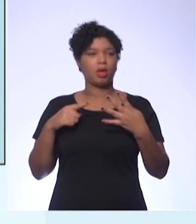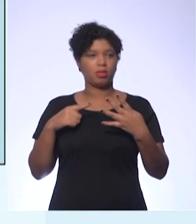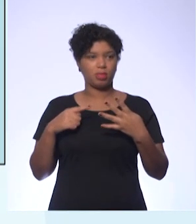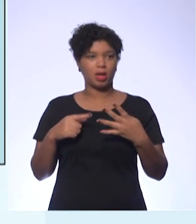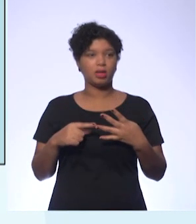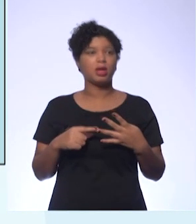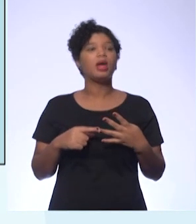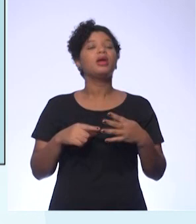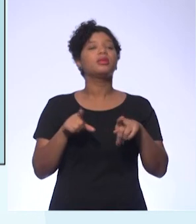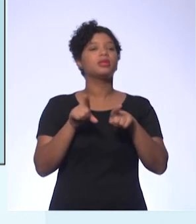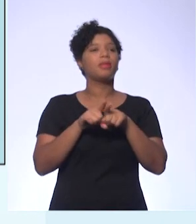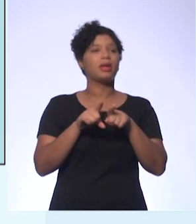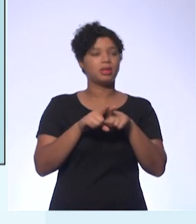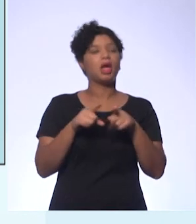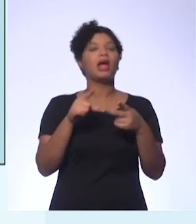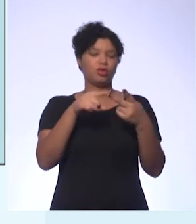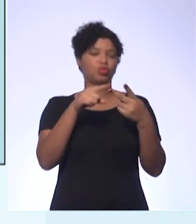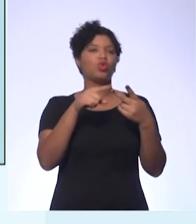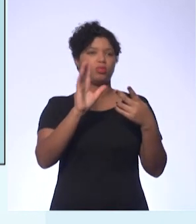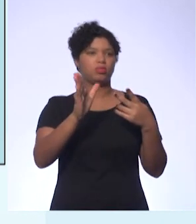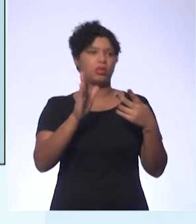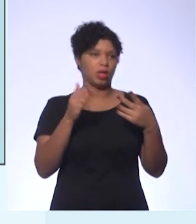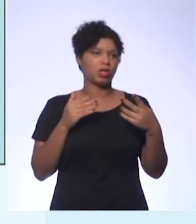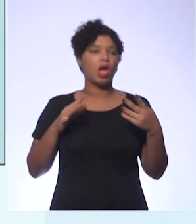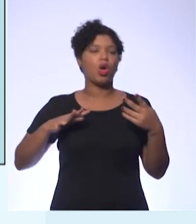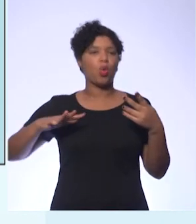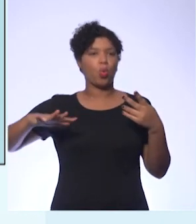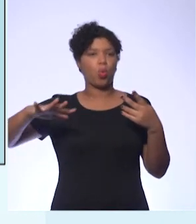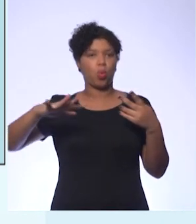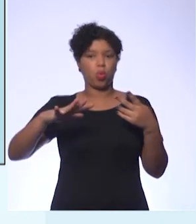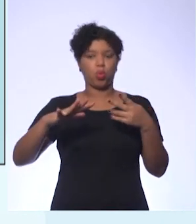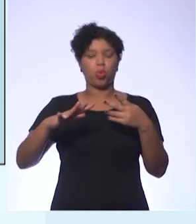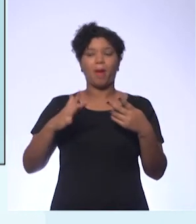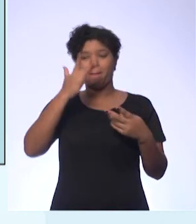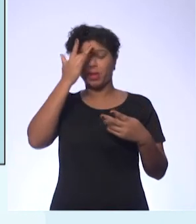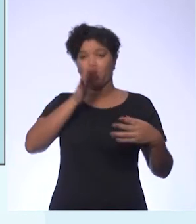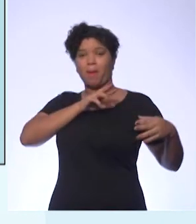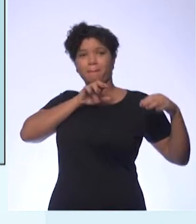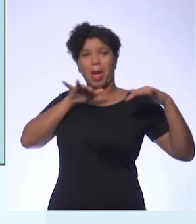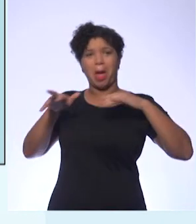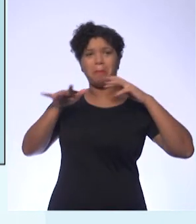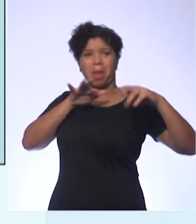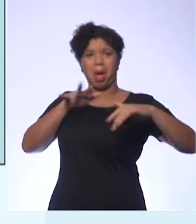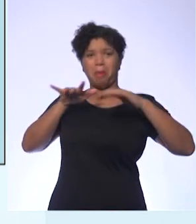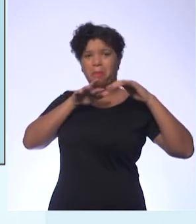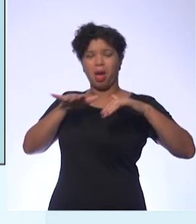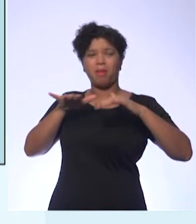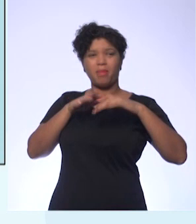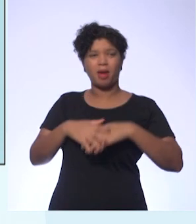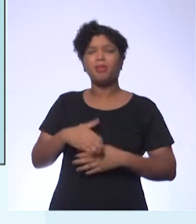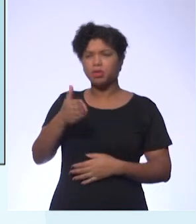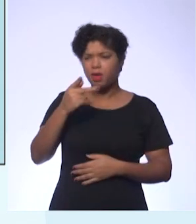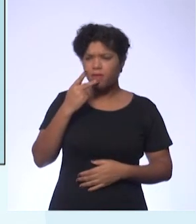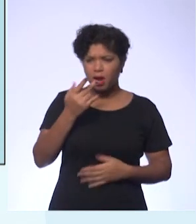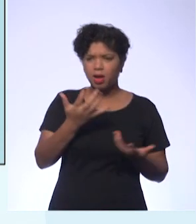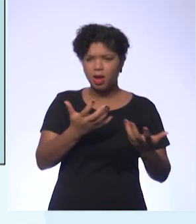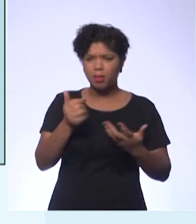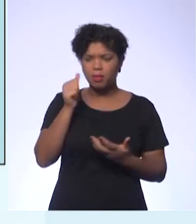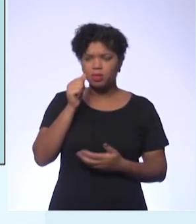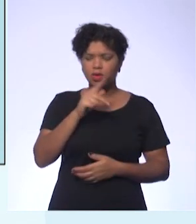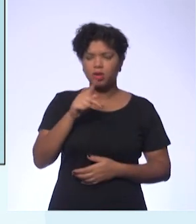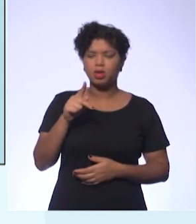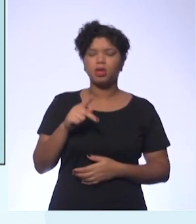do crescimento urbano desenfreado. Temos aí um crescimento urbano muito desenfreado. A professora quer fazer um comentário sobre essa